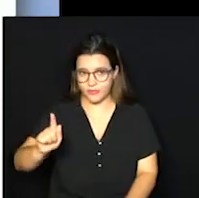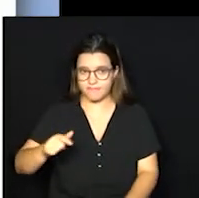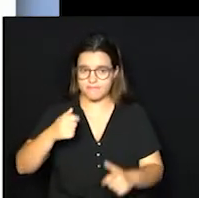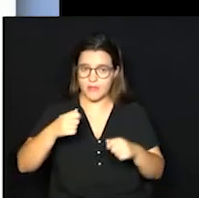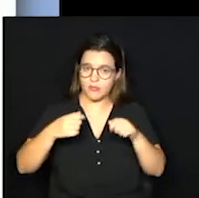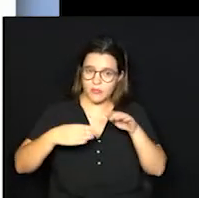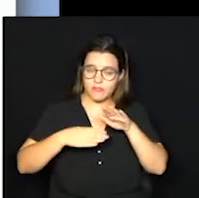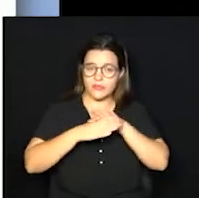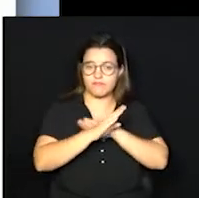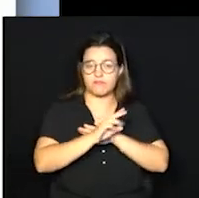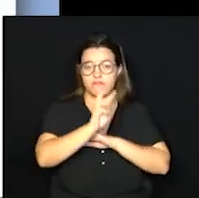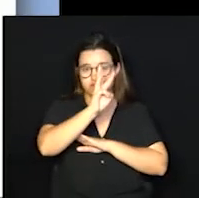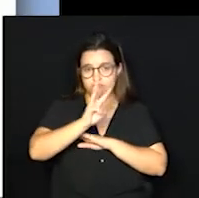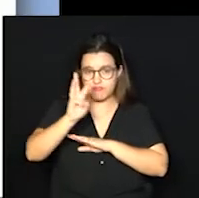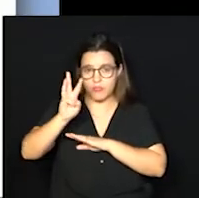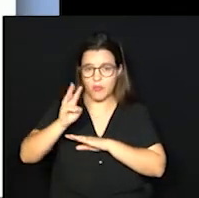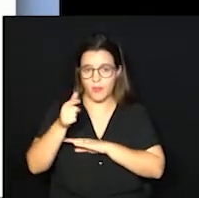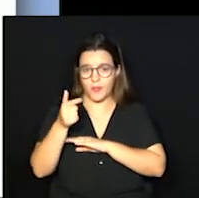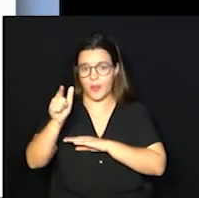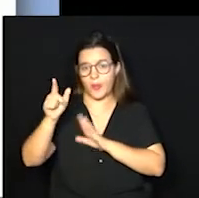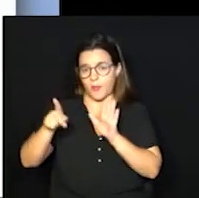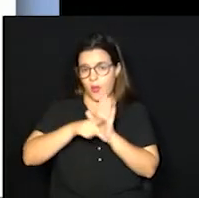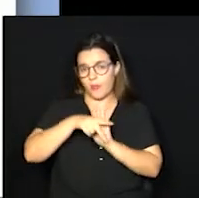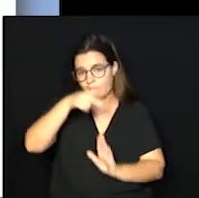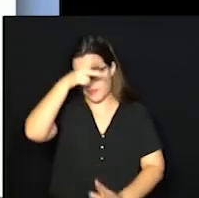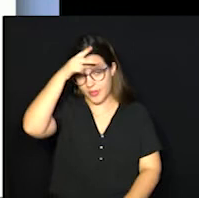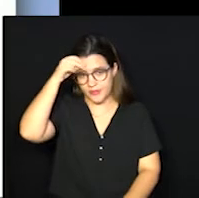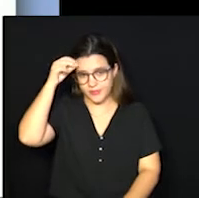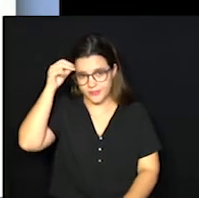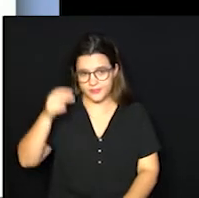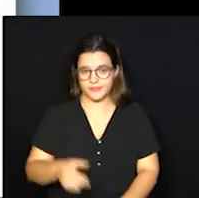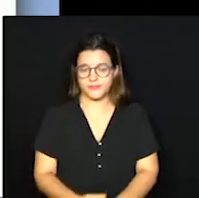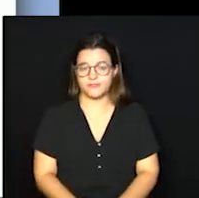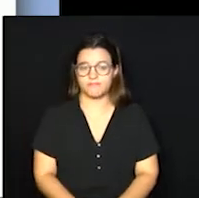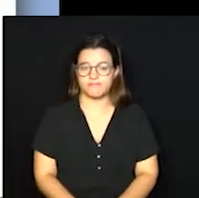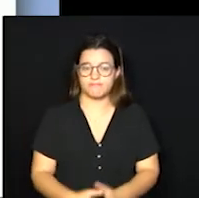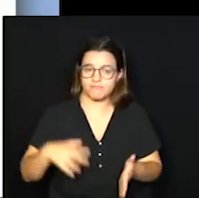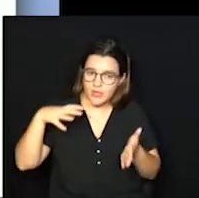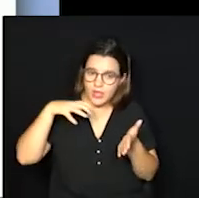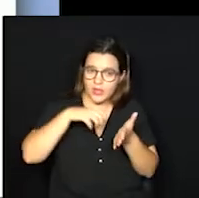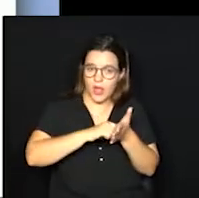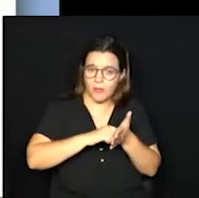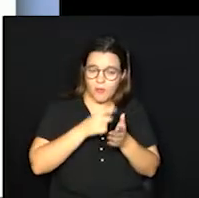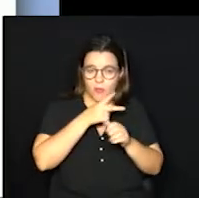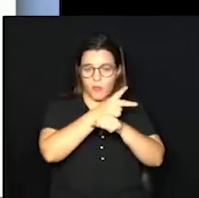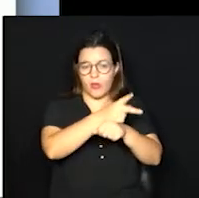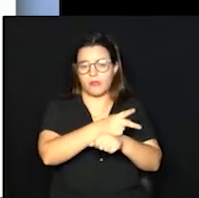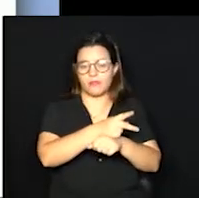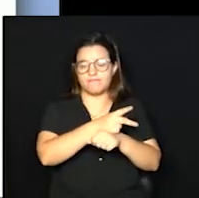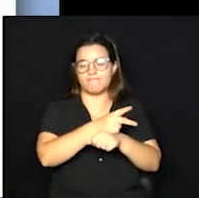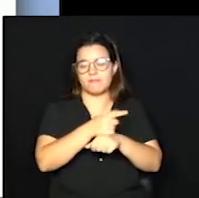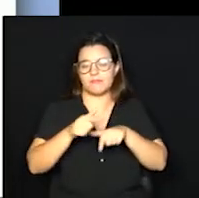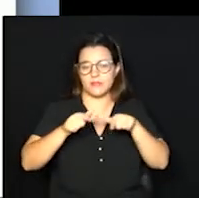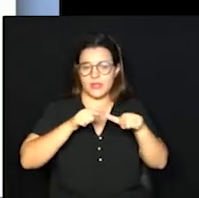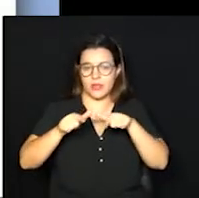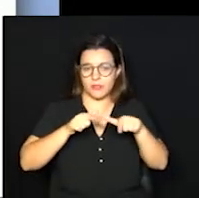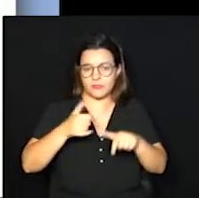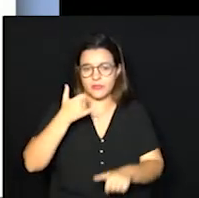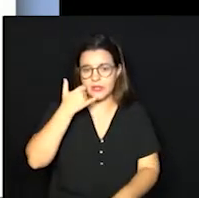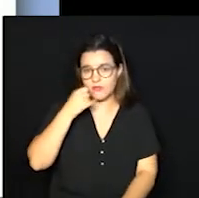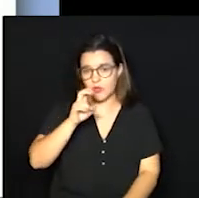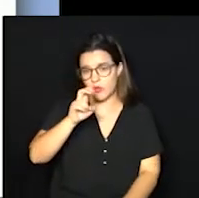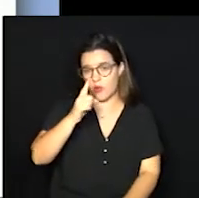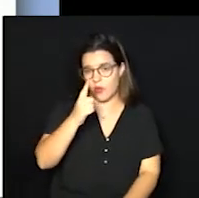entrar, que também está no site da prefeitura. E o cadastro para emprego é através do telefone 156. Olha,